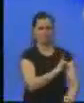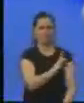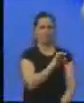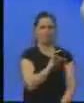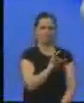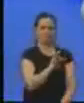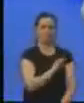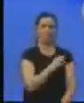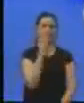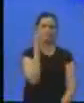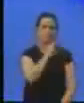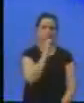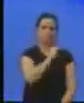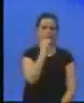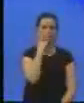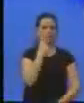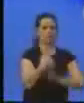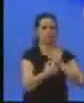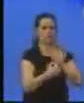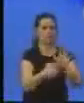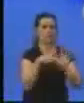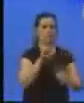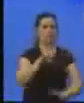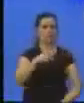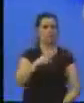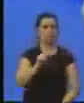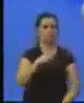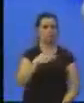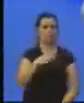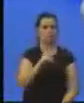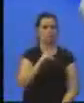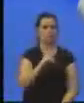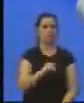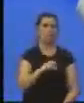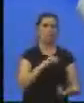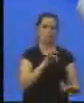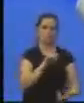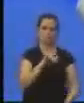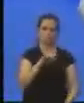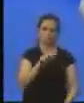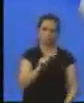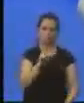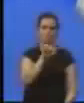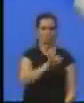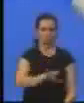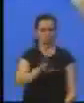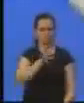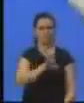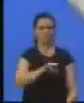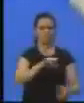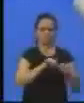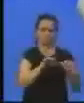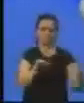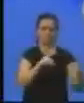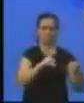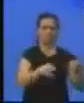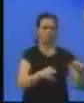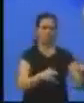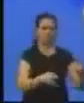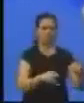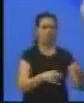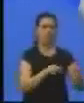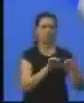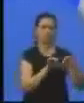velocidade é a derivada do espaço. Isso é uma coisa que a física utiliza. Então, velocidade é dado pela derivada do espaço.